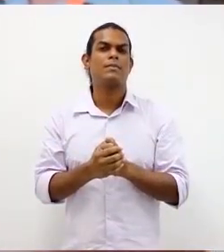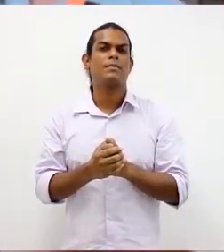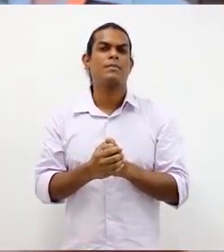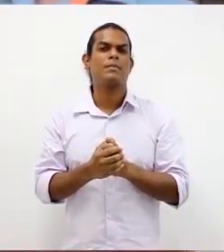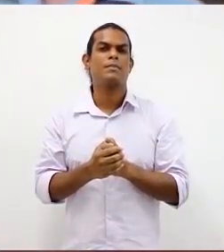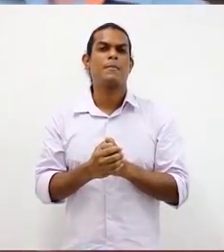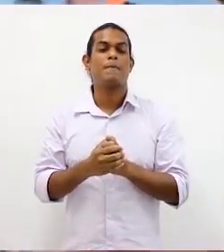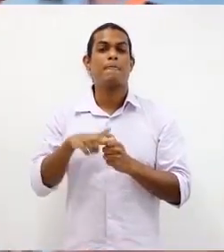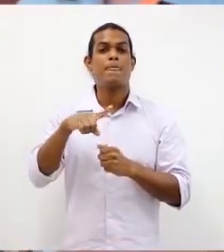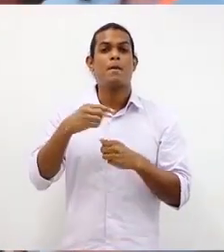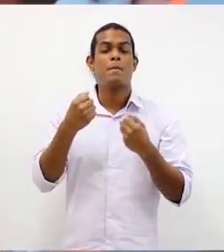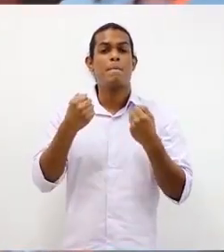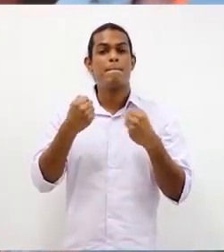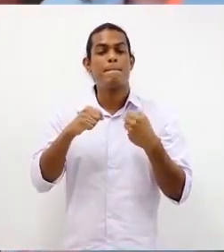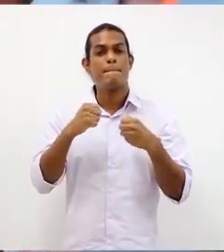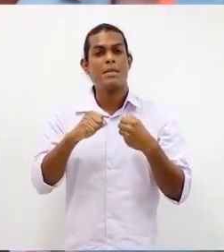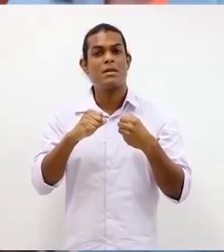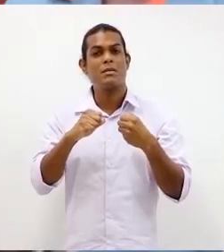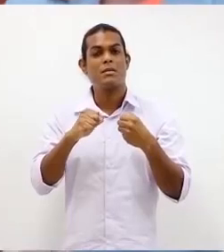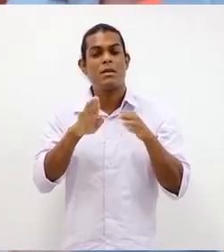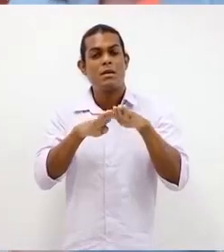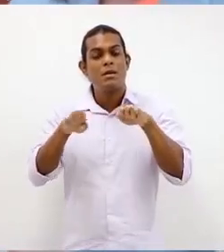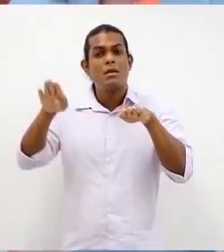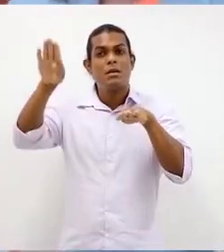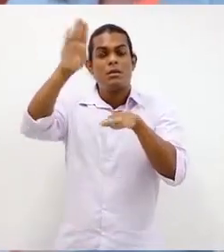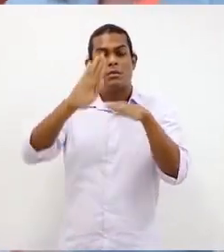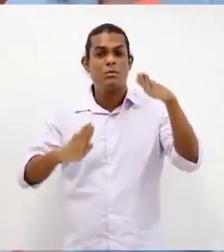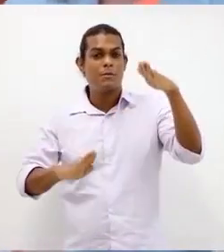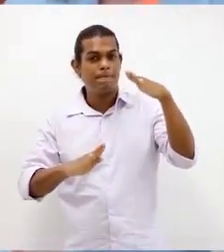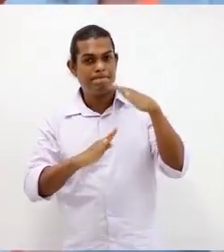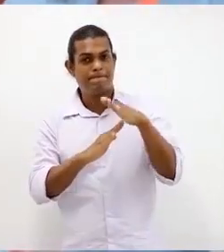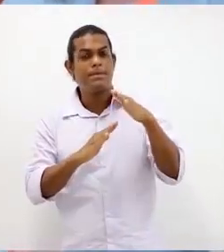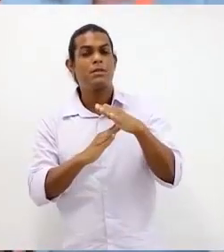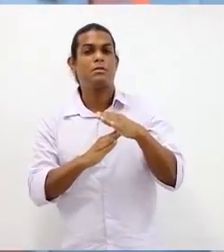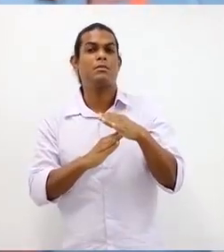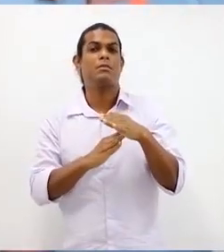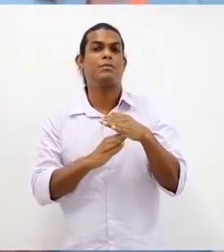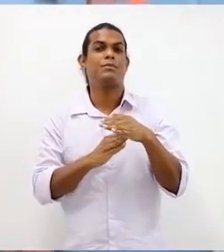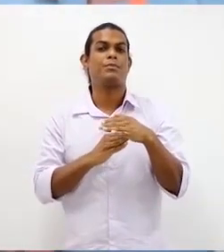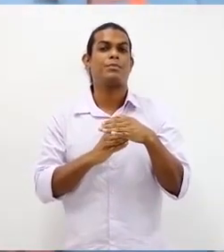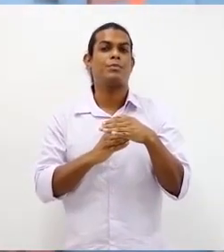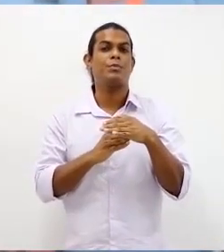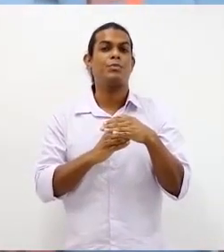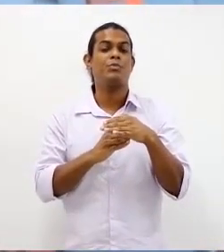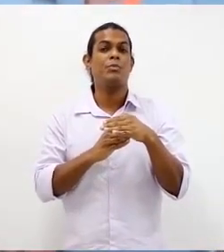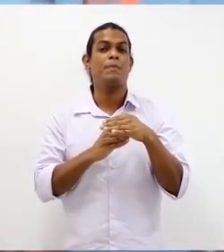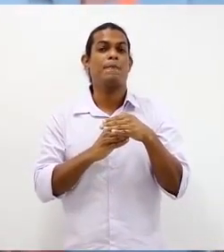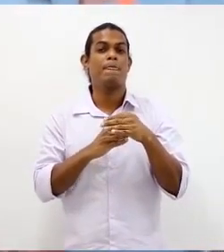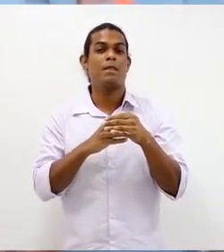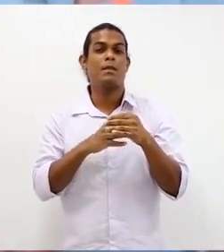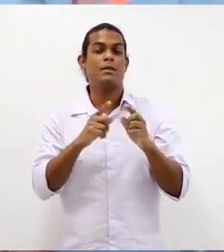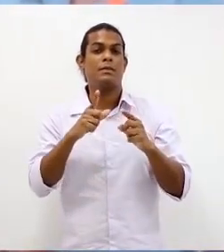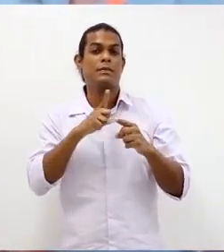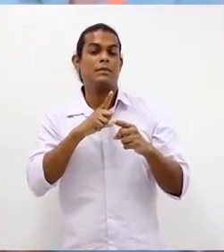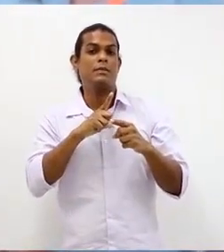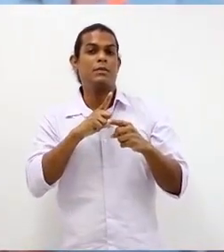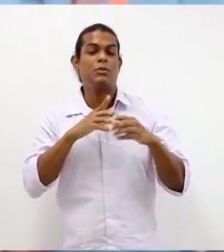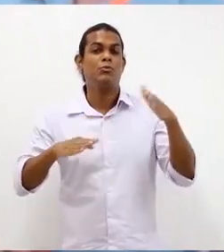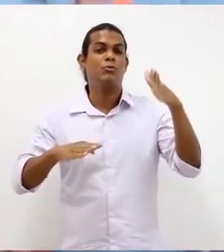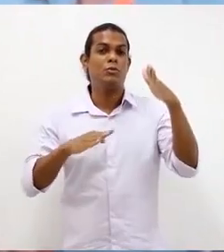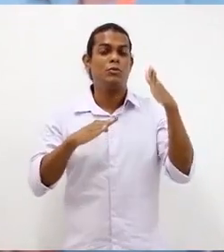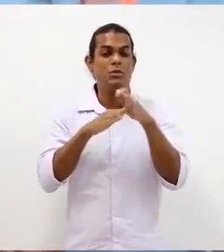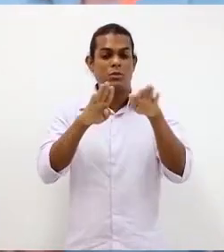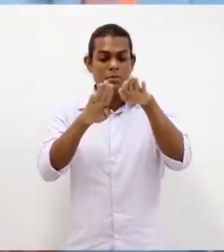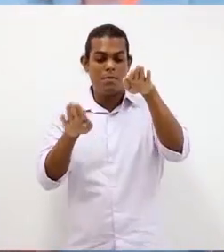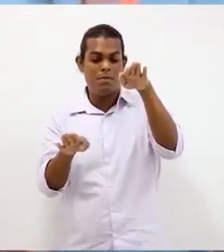estar acima de um limite de tolerância. E que limite de tolerância é esse? Existe limite de tolerância mínimo e limite de tolerância máximo, como